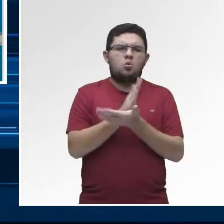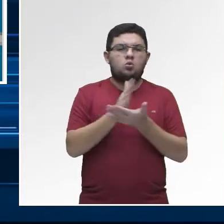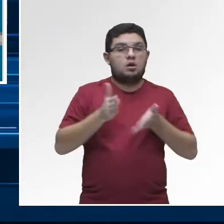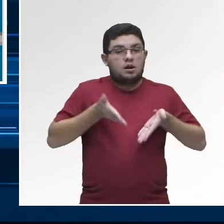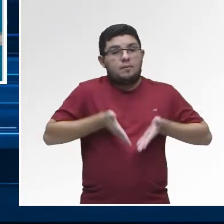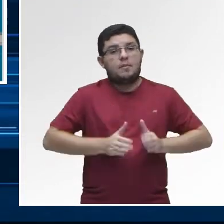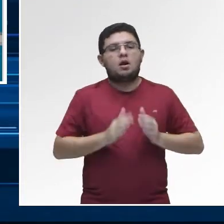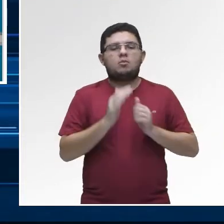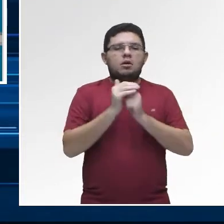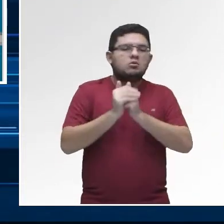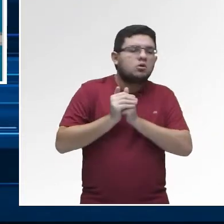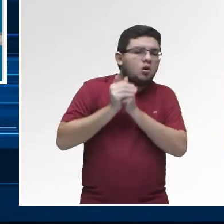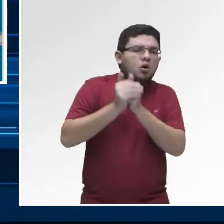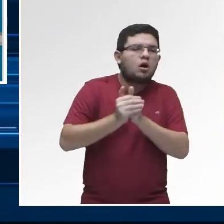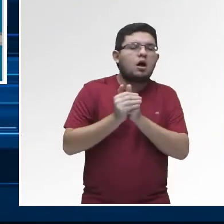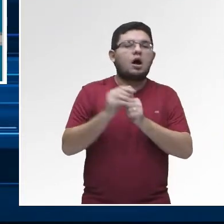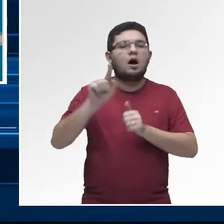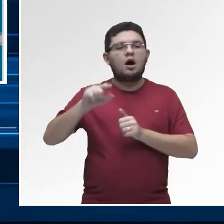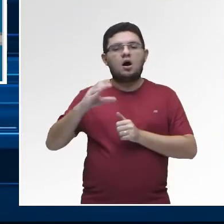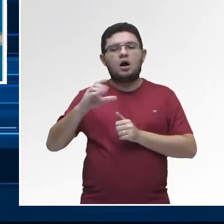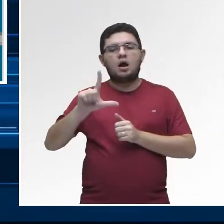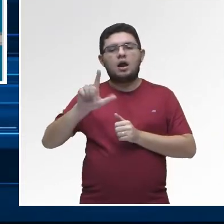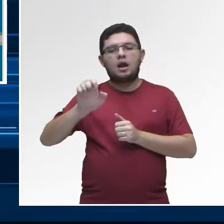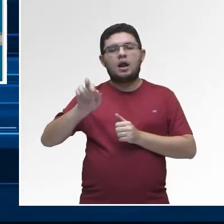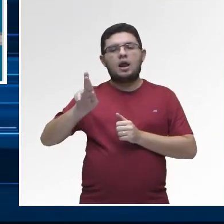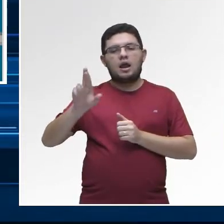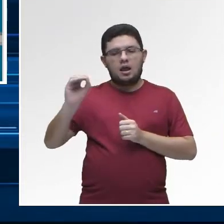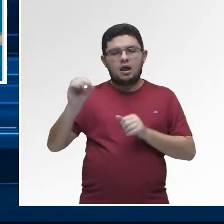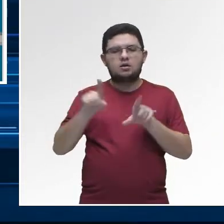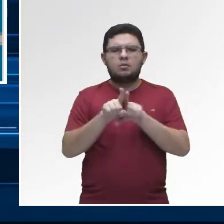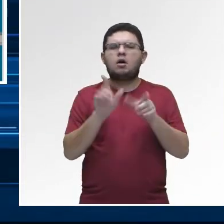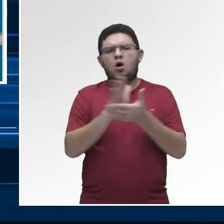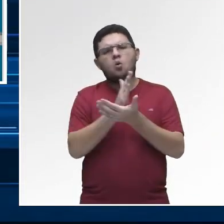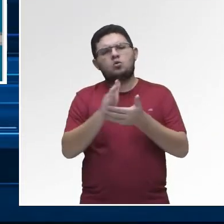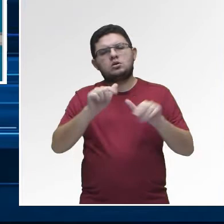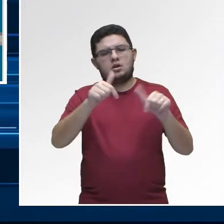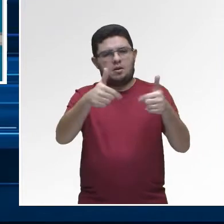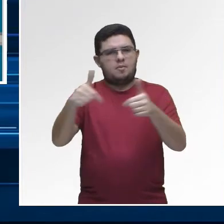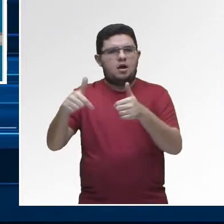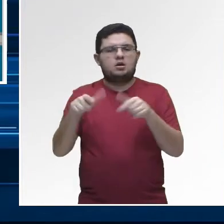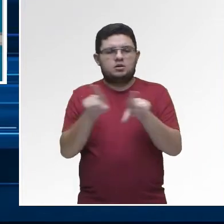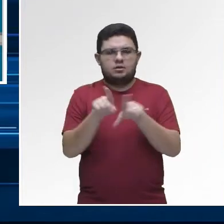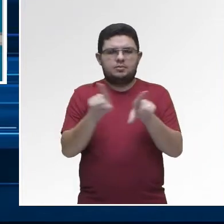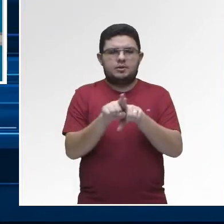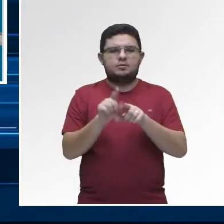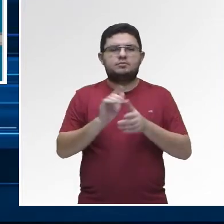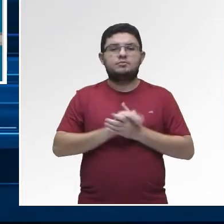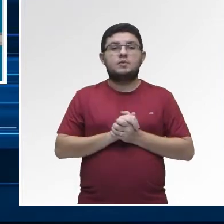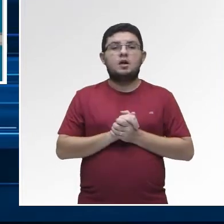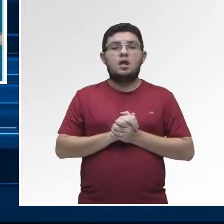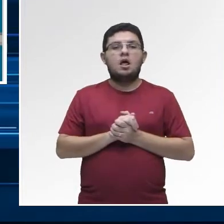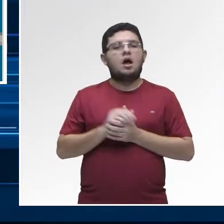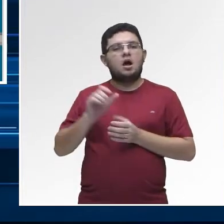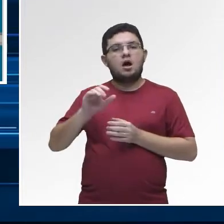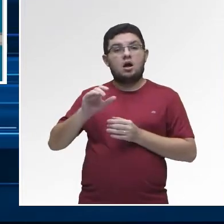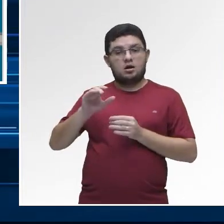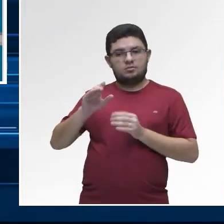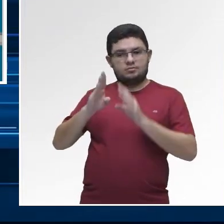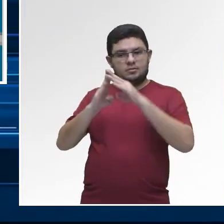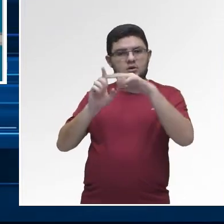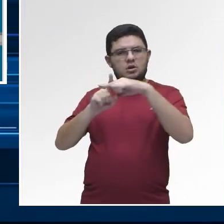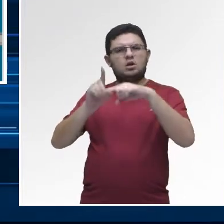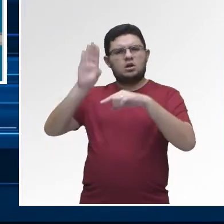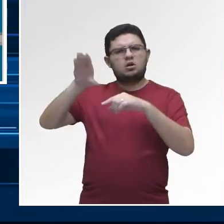o clero, aqueles que oravam, e os que trabalham. Então, era assim que se formou, foi assim que Deus quis a sociedade, e Deus,